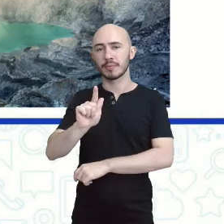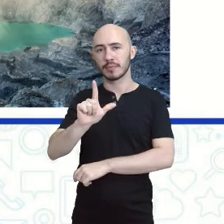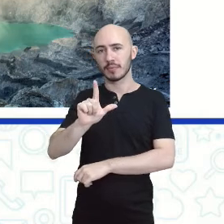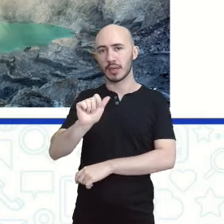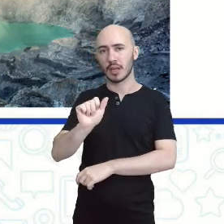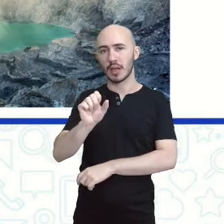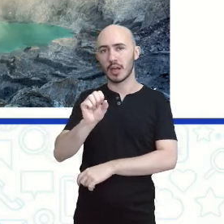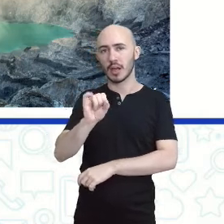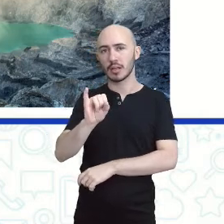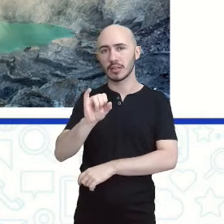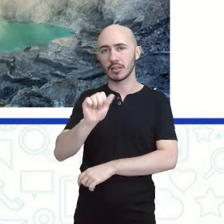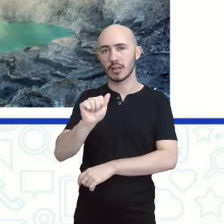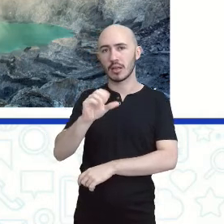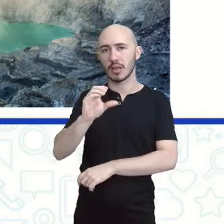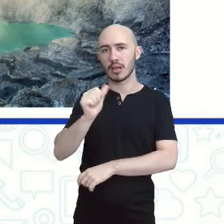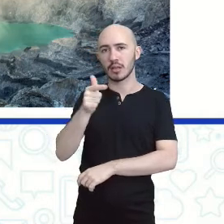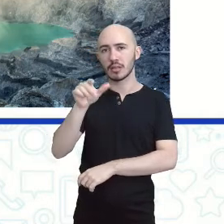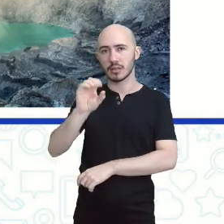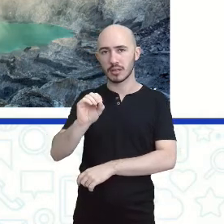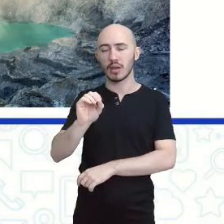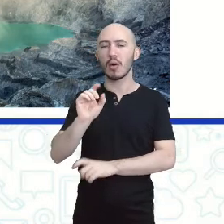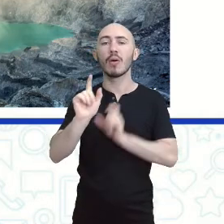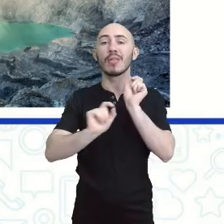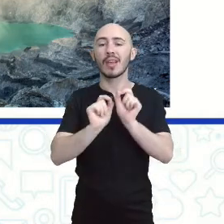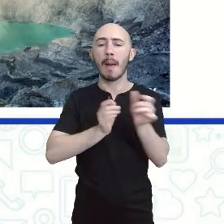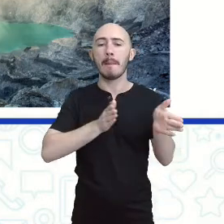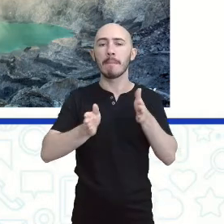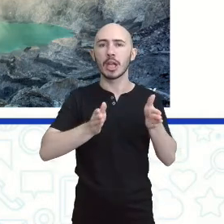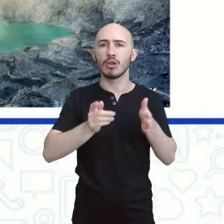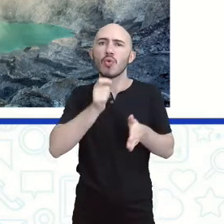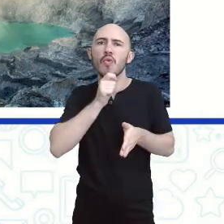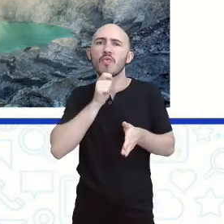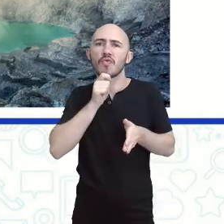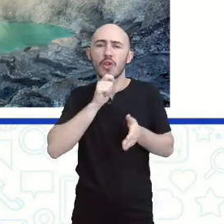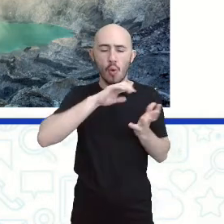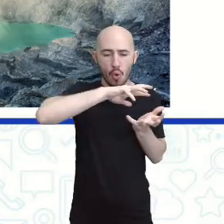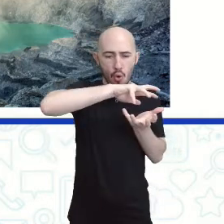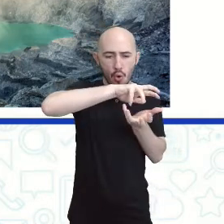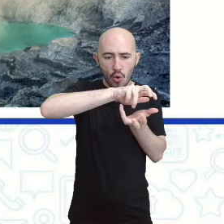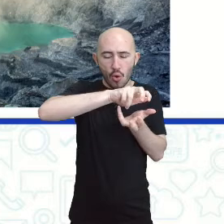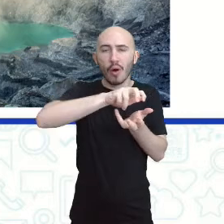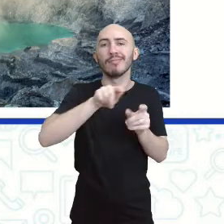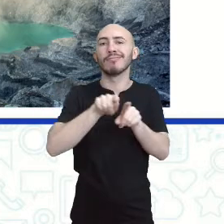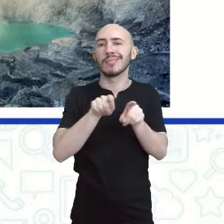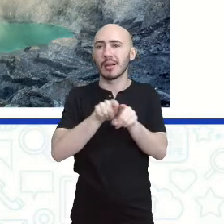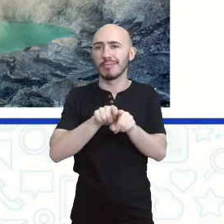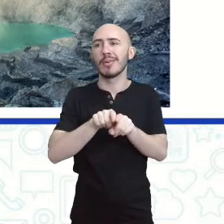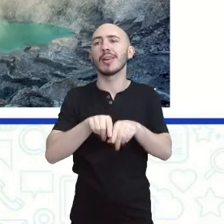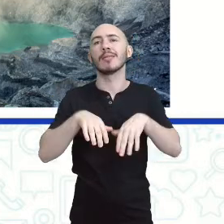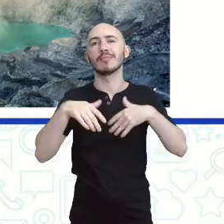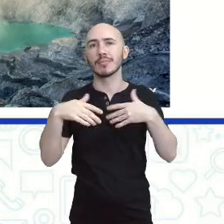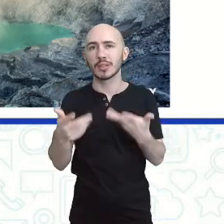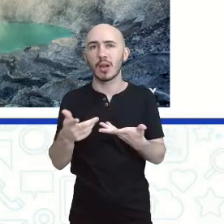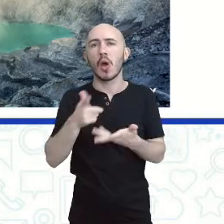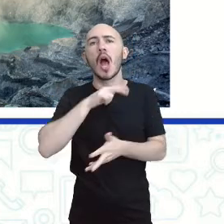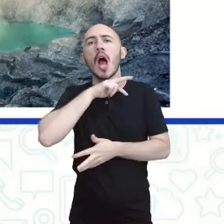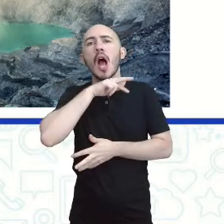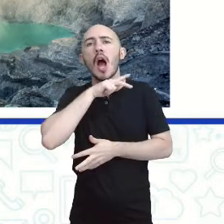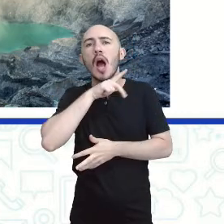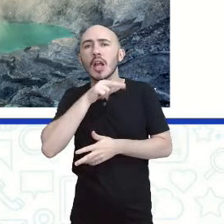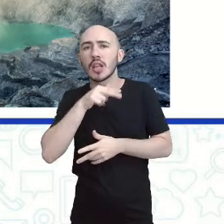de resfriamento da Terra, onde muitas espécies também foram extintas,